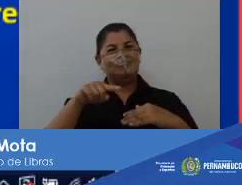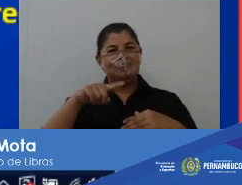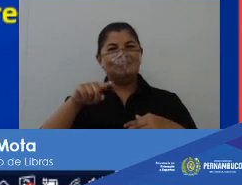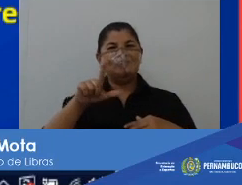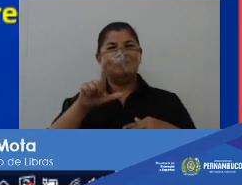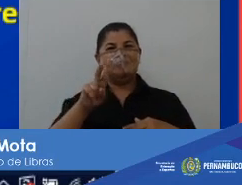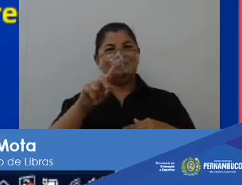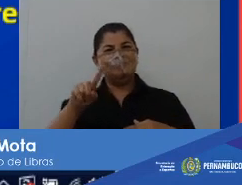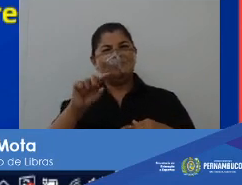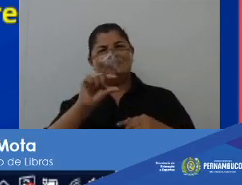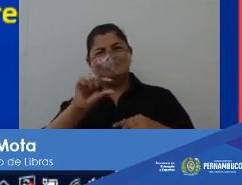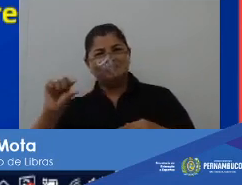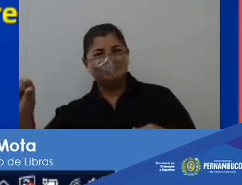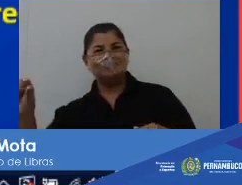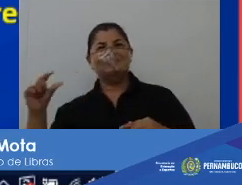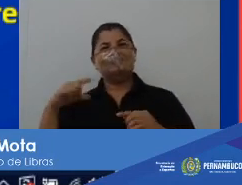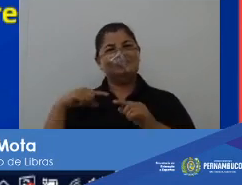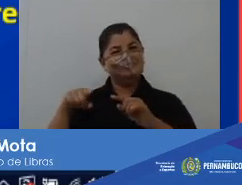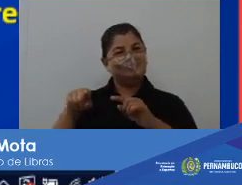@Luiz_LP3 e